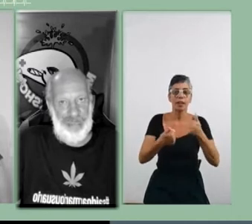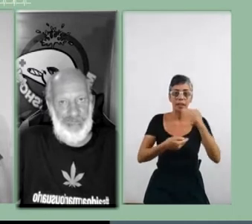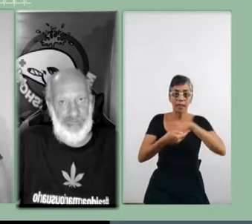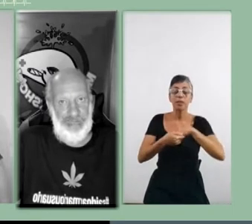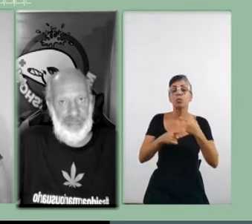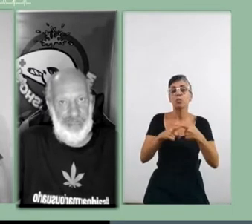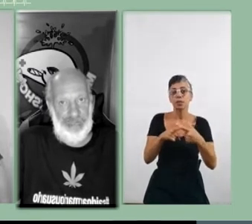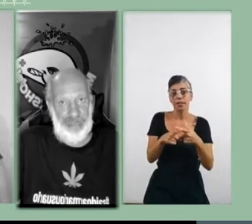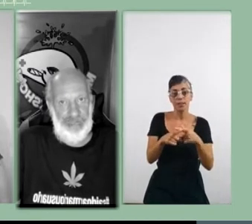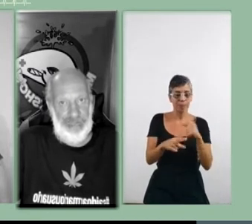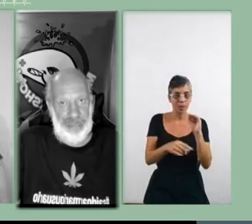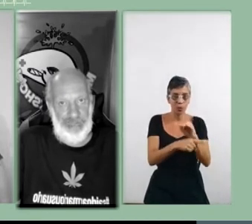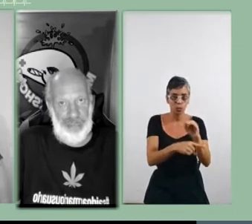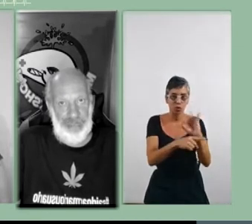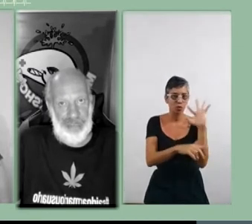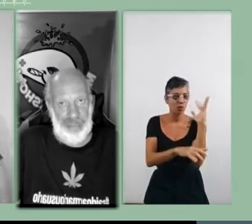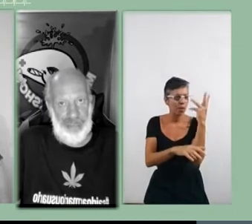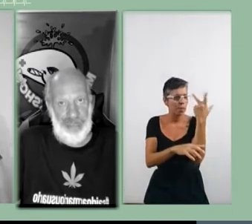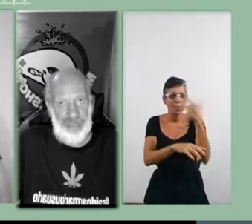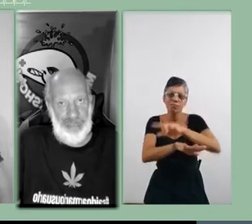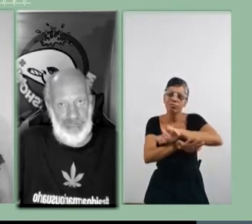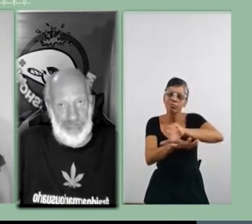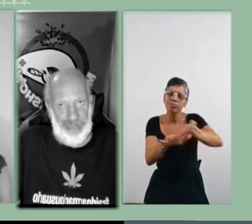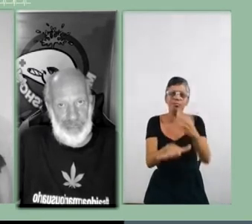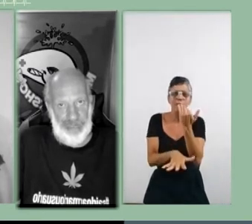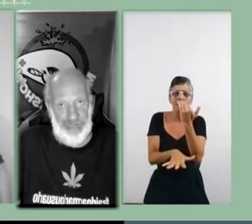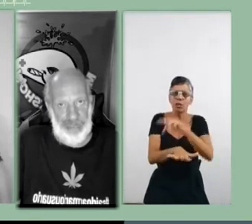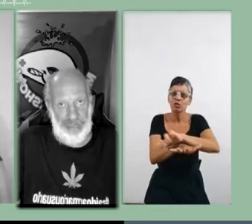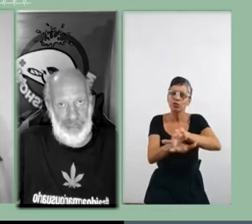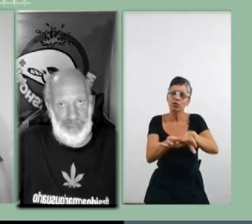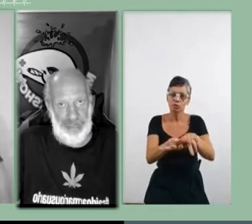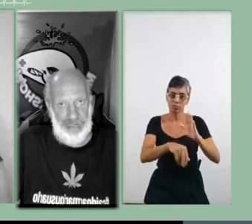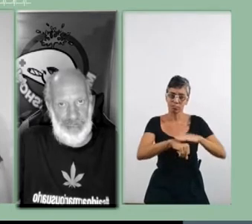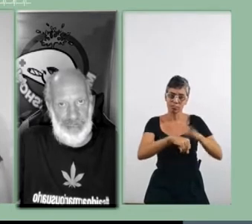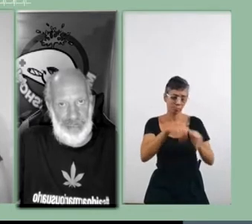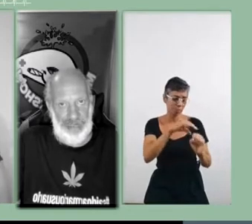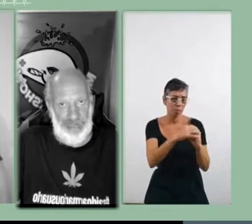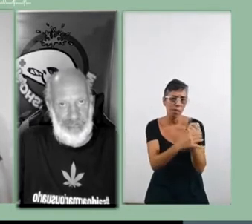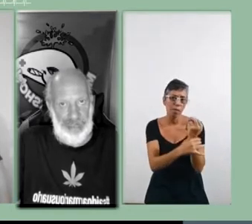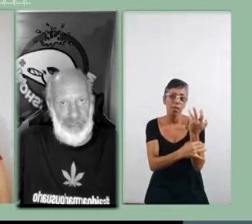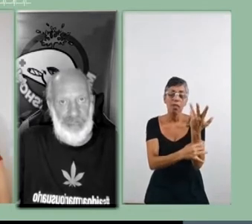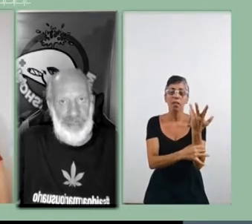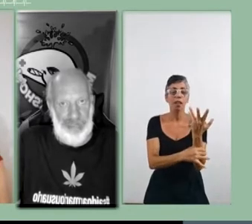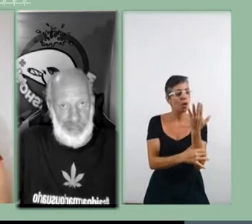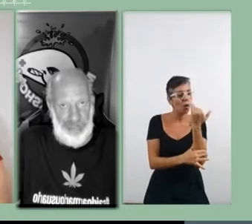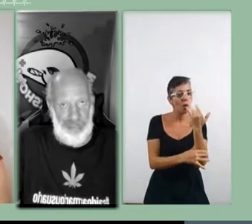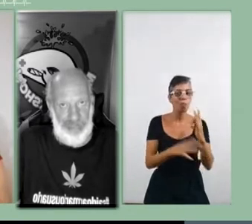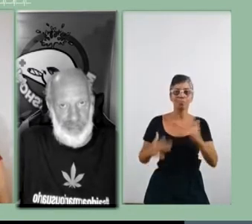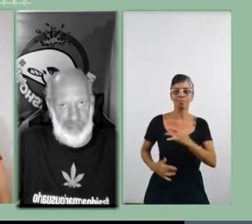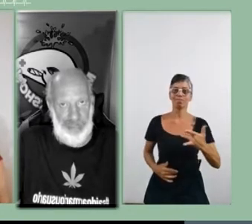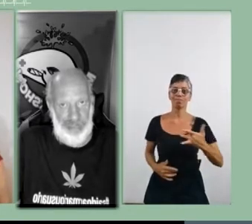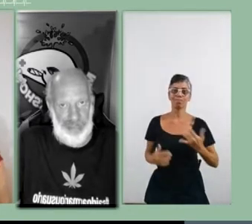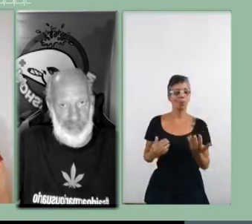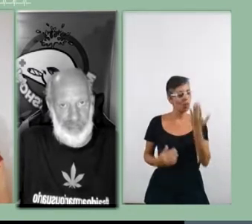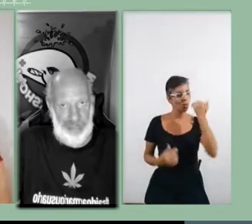né? A gente poder saber o que a gente está colocando no nosso organismo, né? O que a gente coloca no nosso Isso. prato, como a